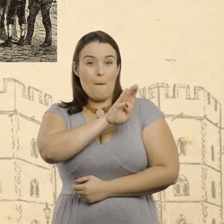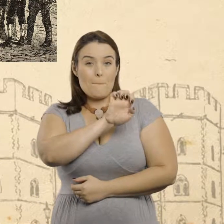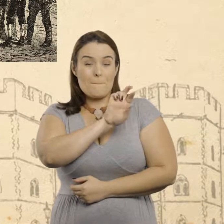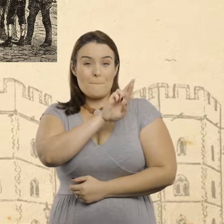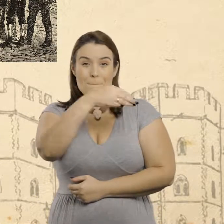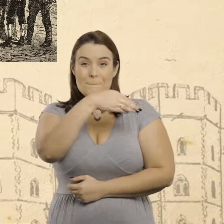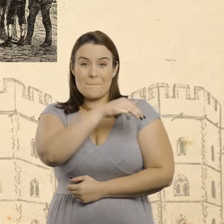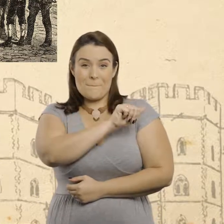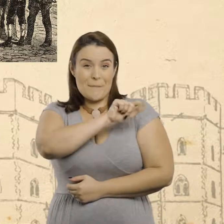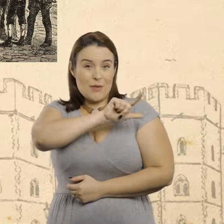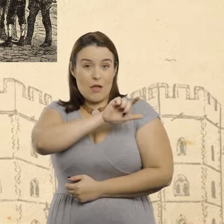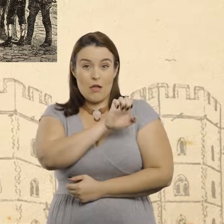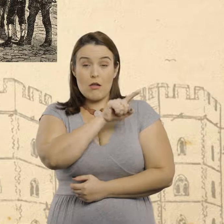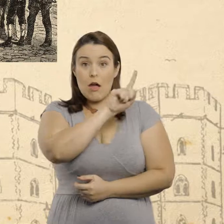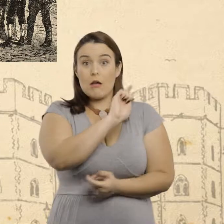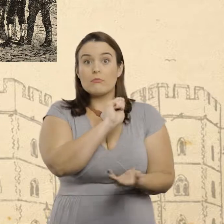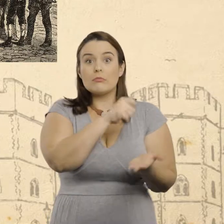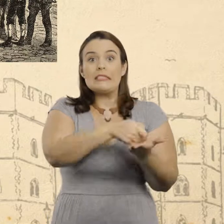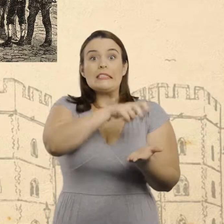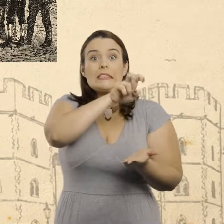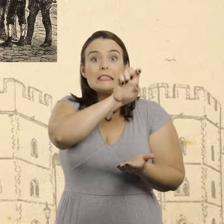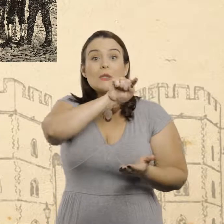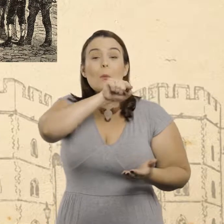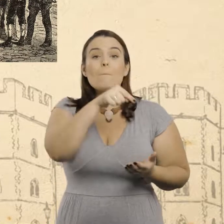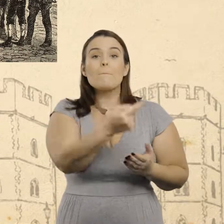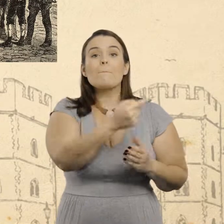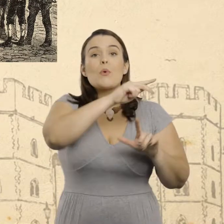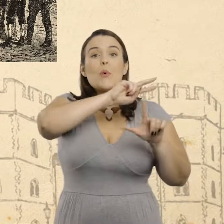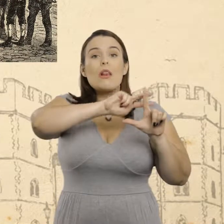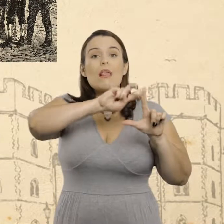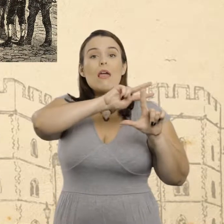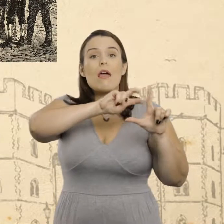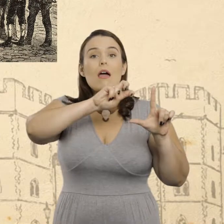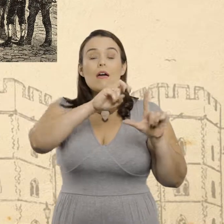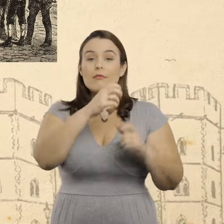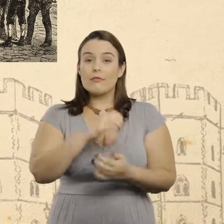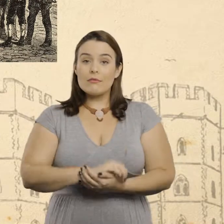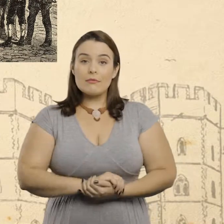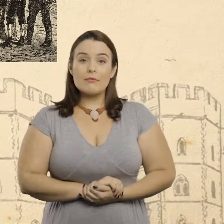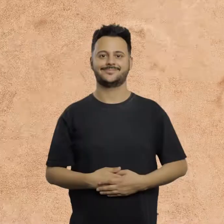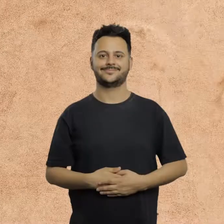chamado Albemarle. Ele apostou 5.000 libras em Phileas Fogg.